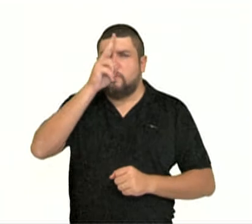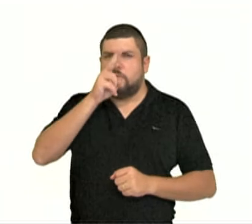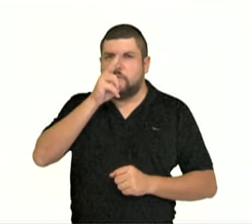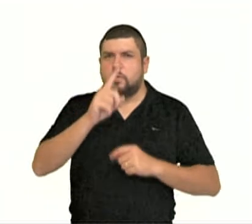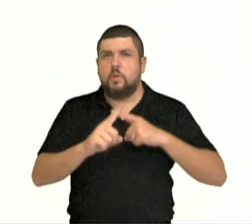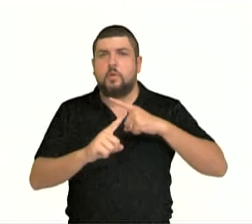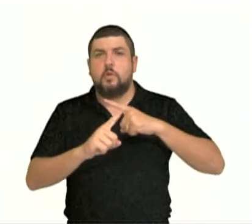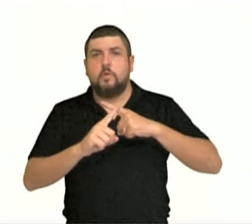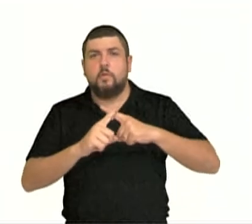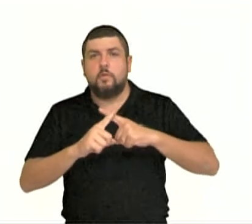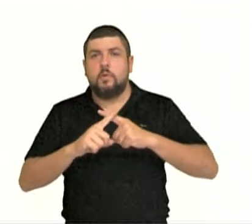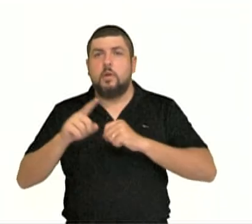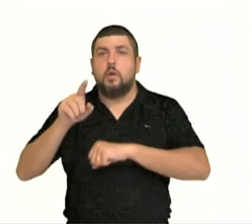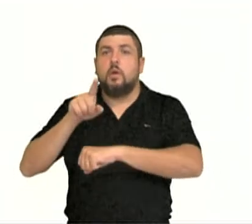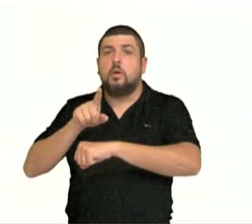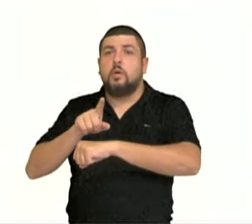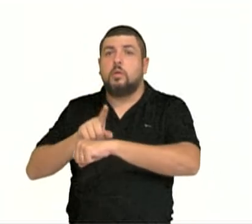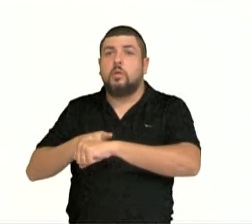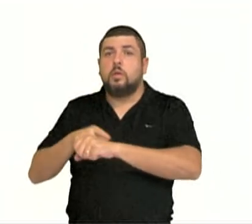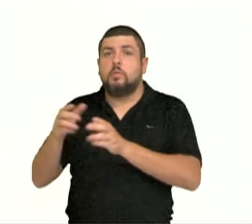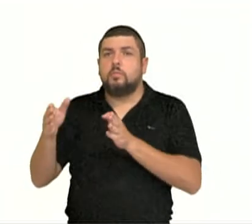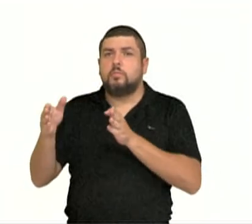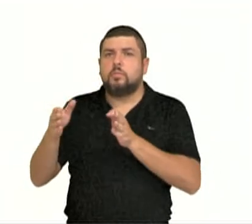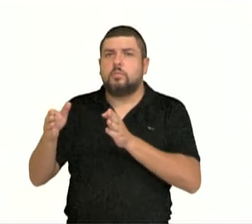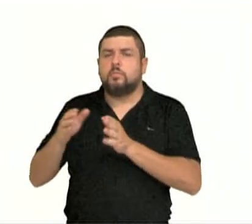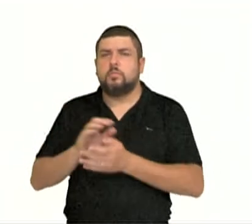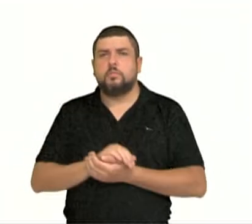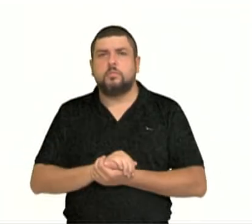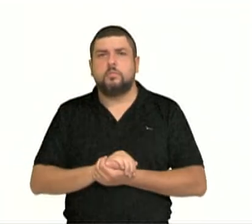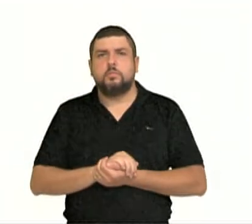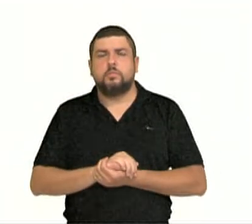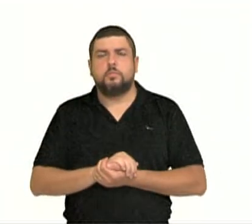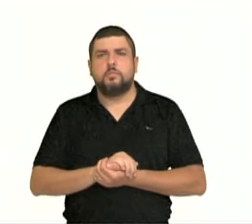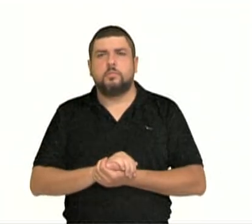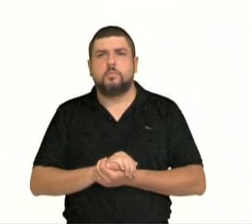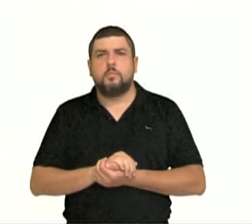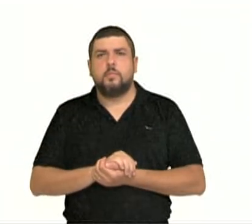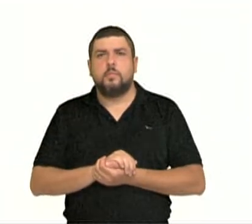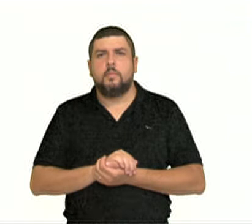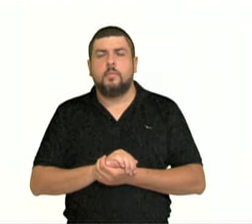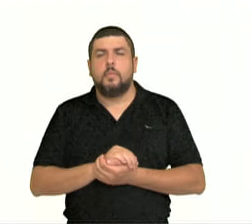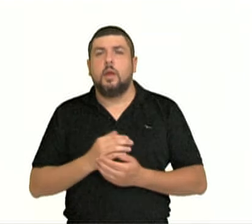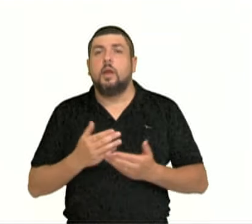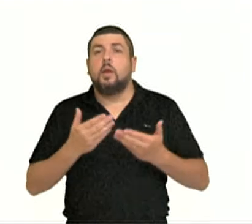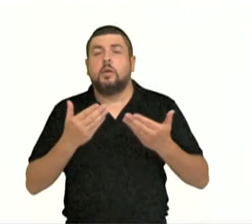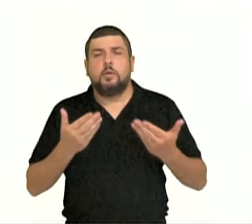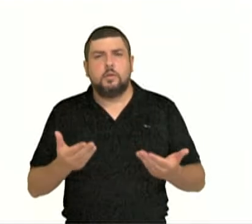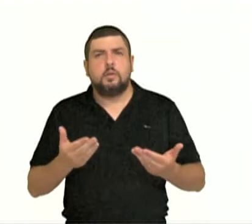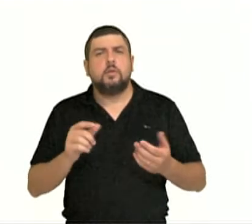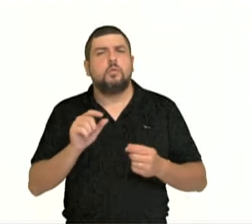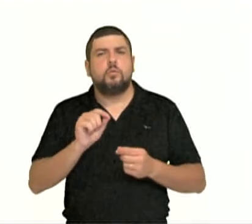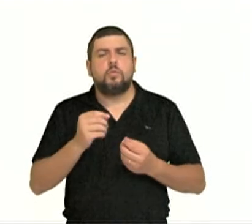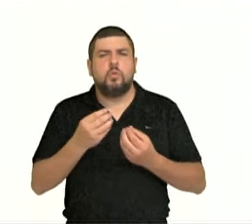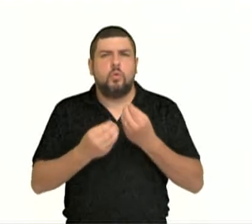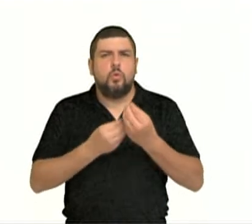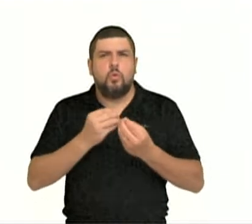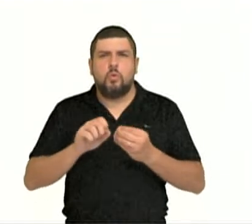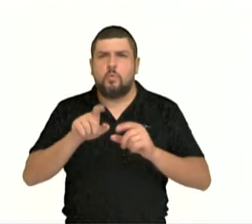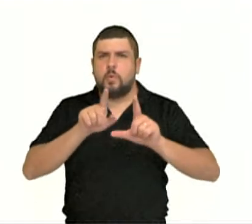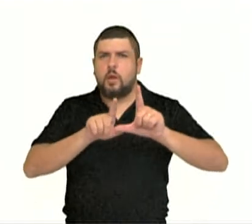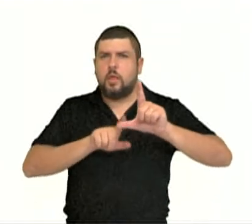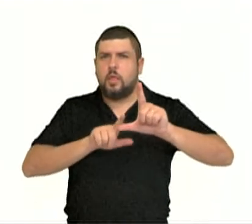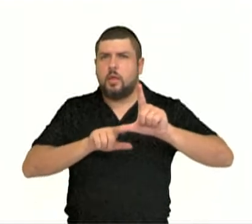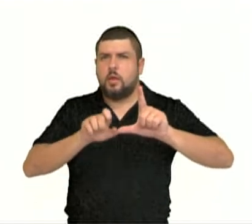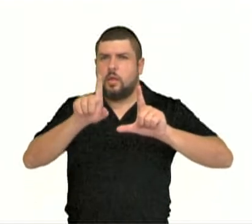certo? E aí tem uma coisa interessante, as unidades envolvidas aqui normalmente são unidades do Sistema Internacional de